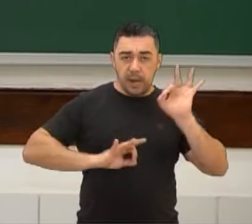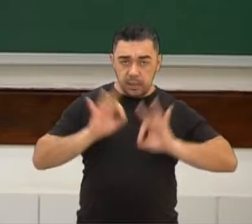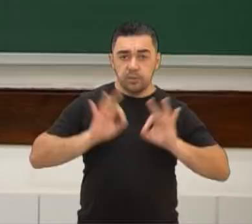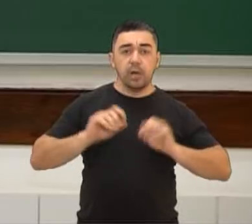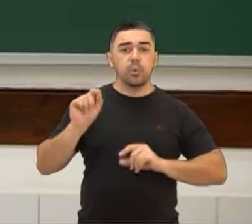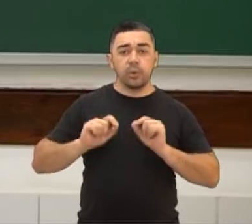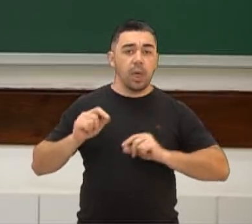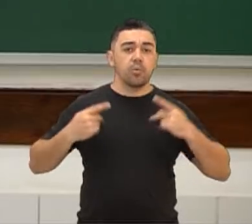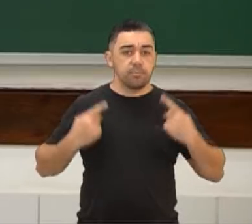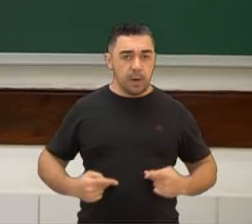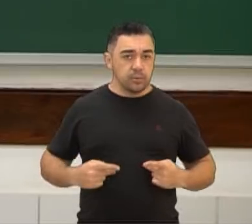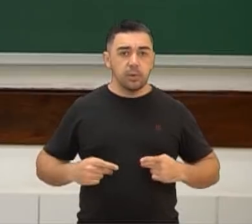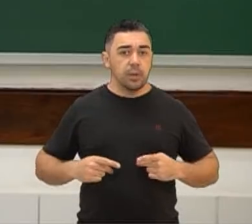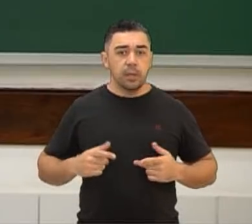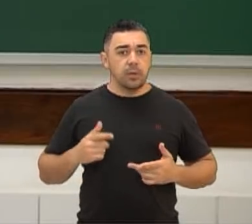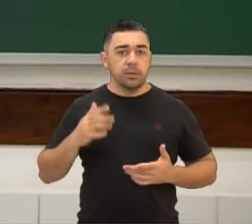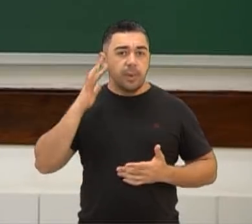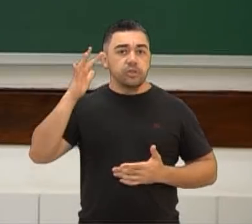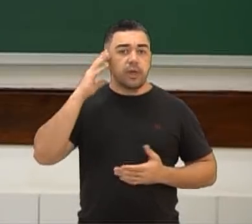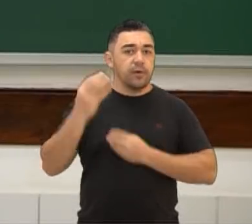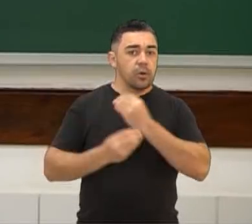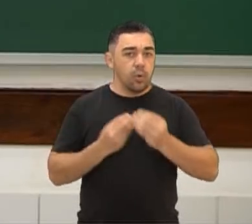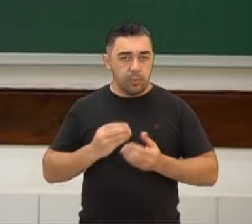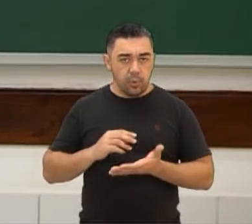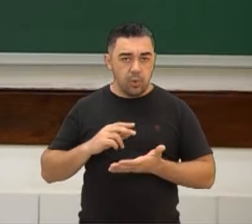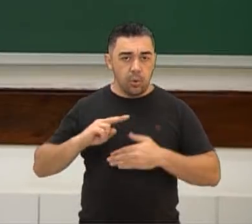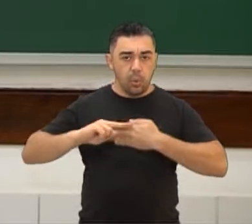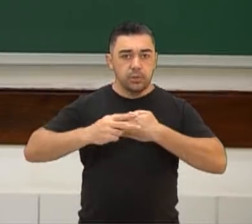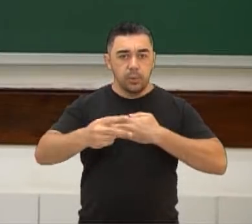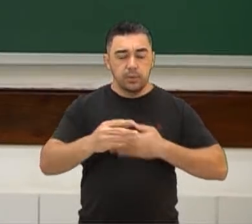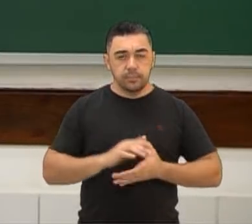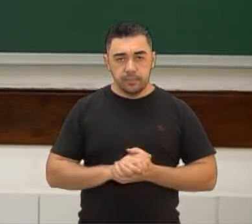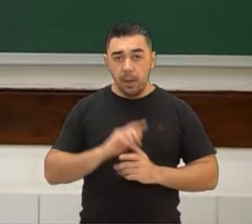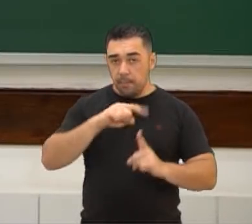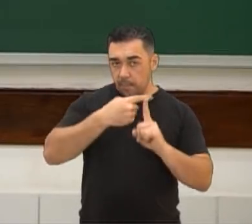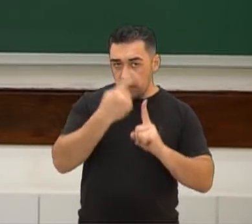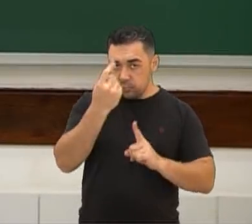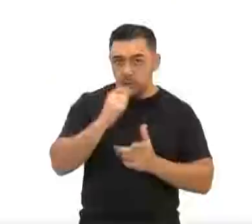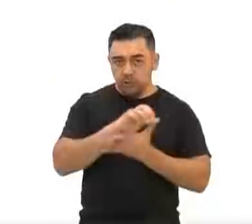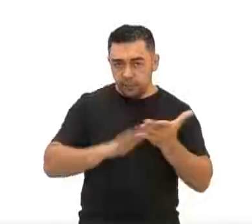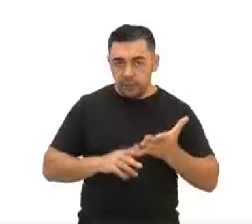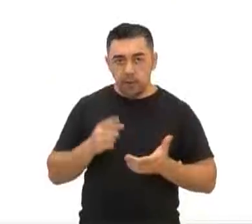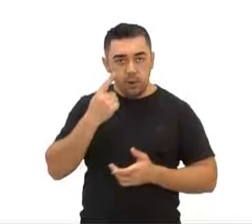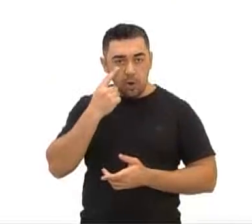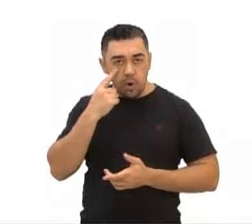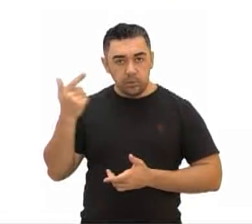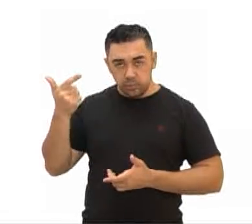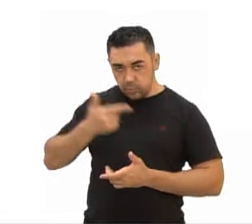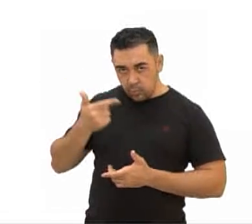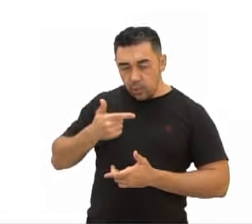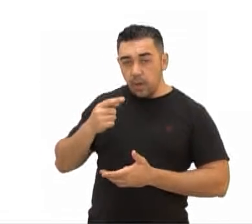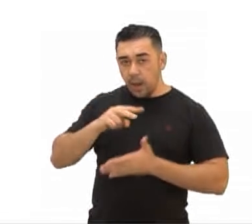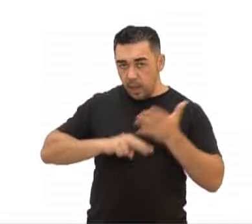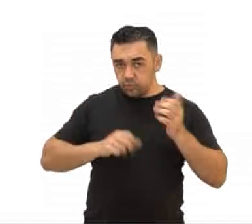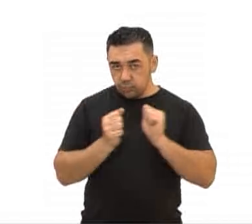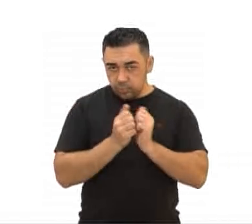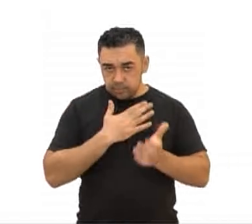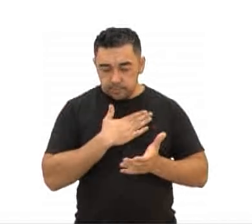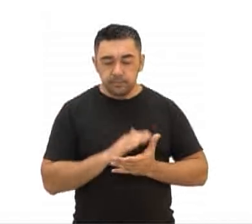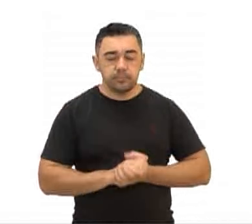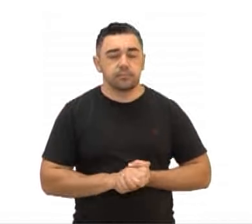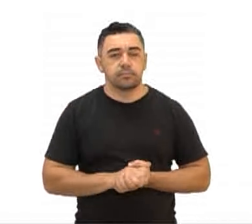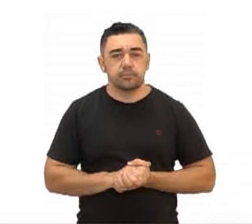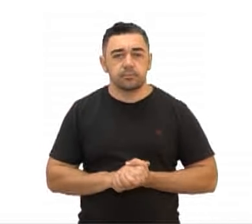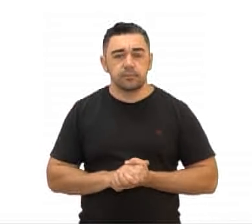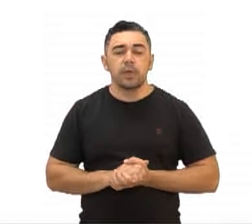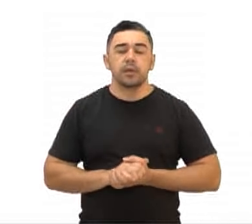humano e sem precedentes. Tem mais um exercício para você fazer aí. Acompanhe a leitura do texto comigo para você entender. No